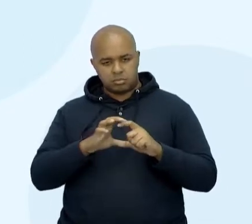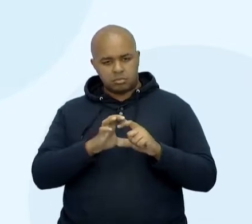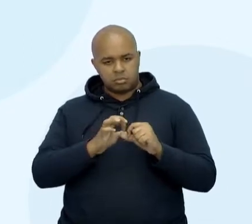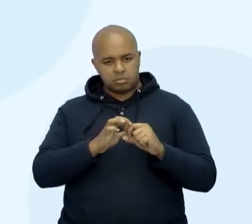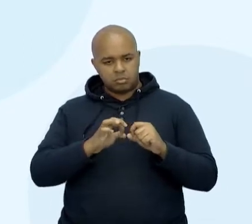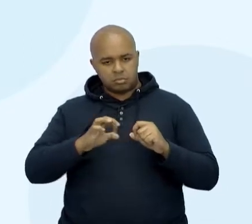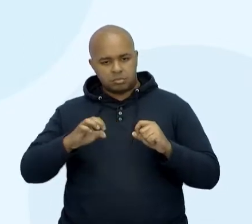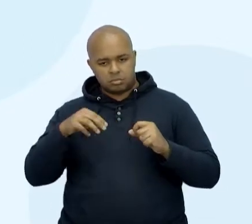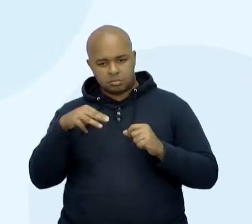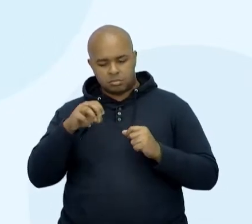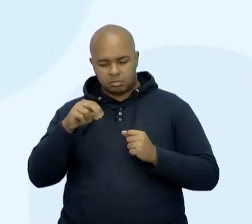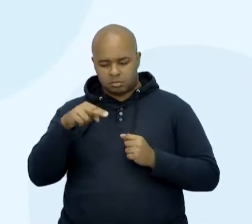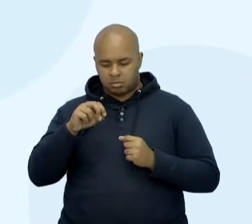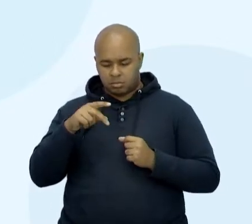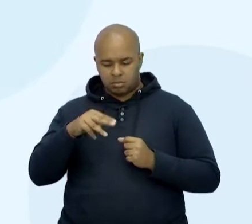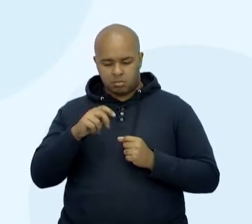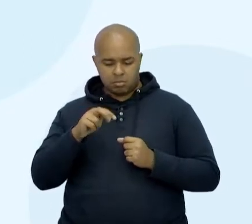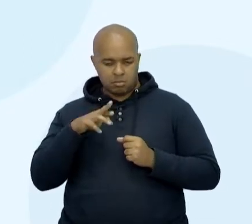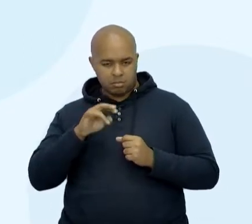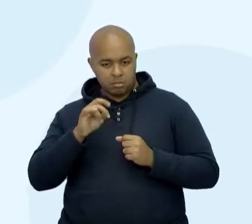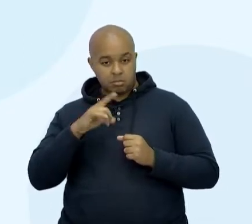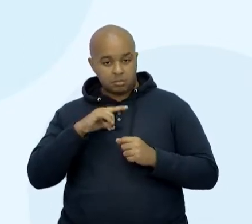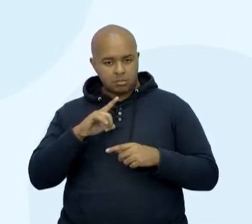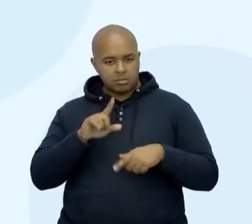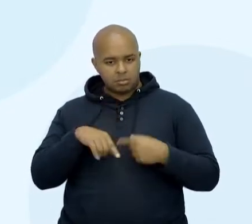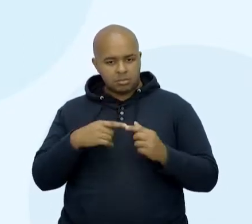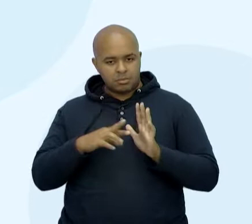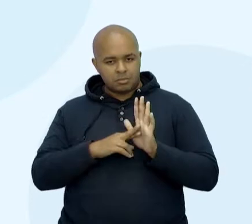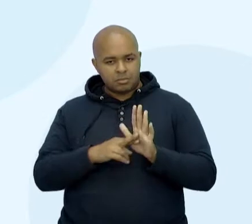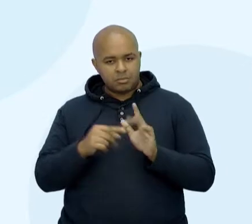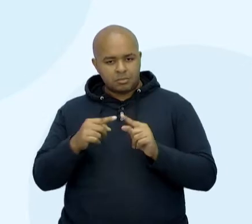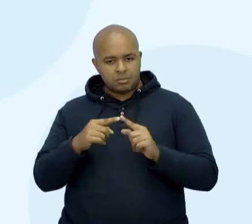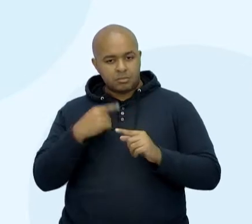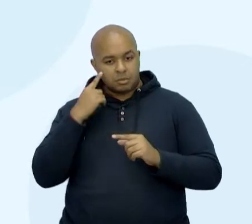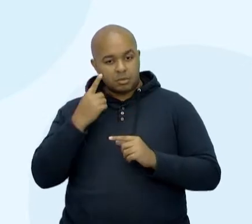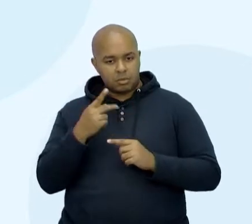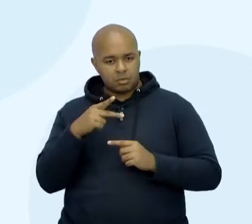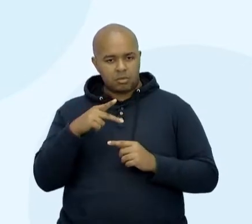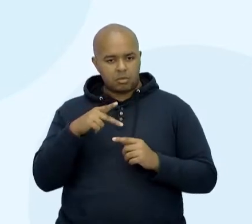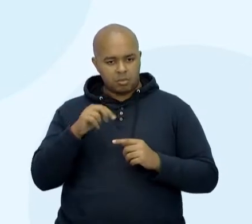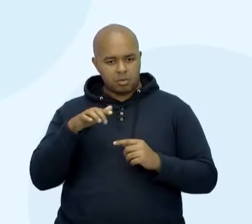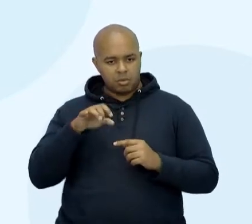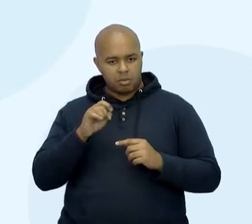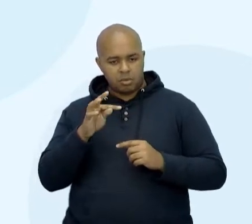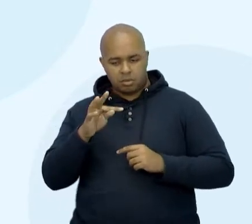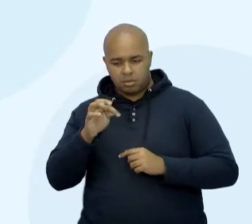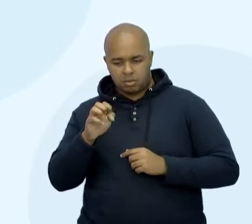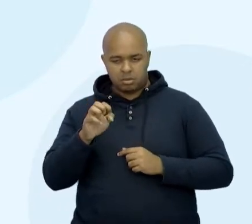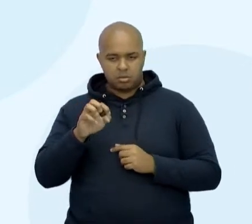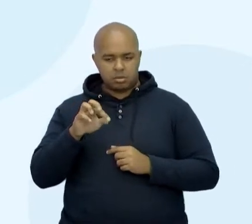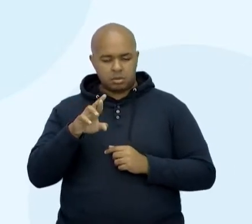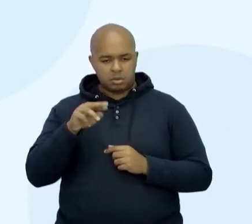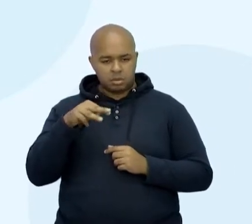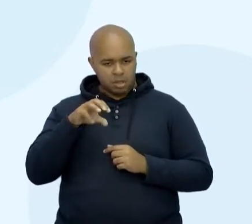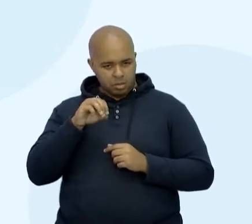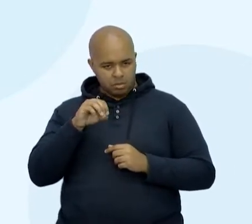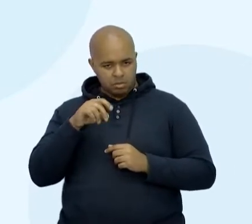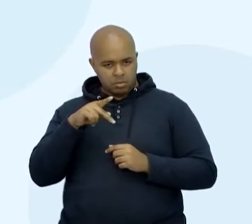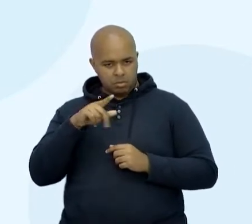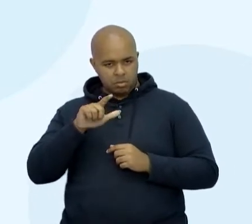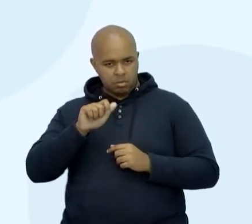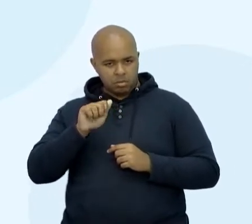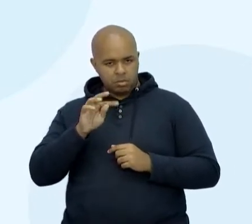de monômero, certo? E aí eu tenho a representação de um polímero termoplástico, tá vendo? Tá